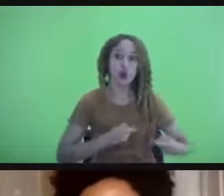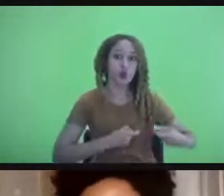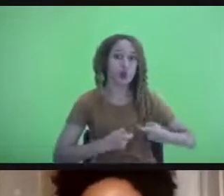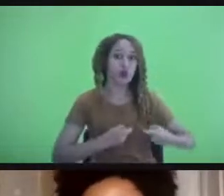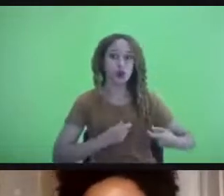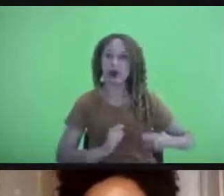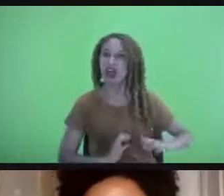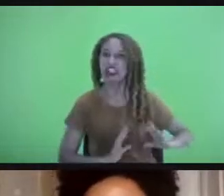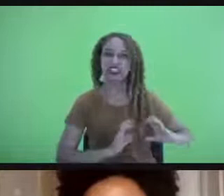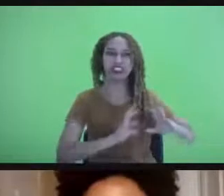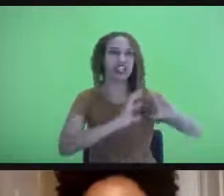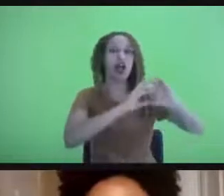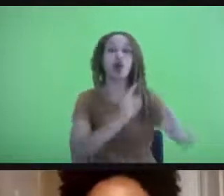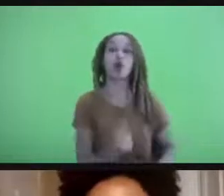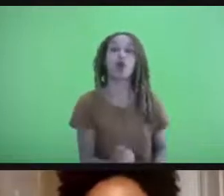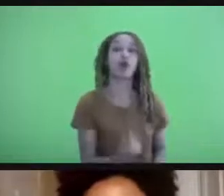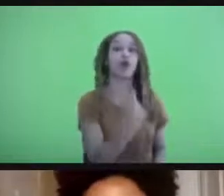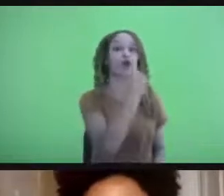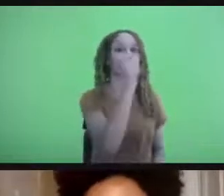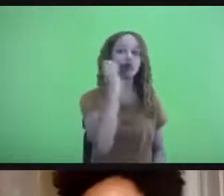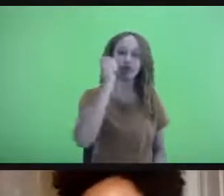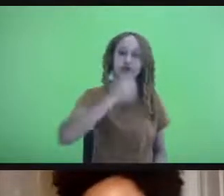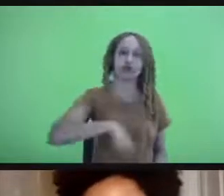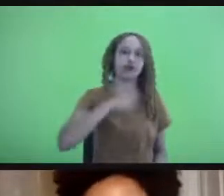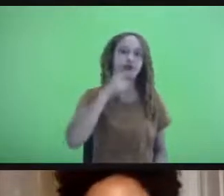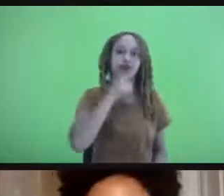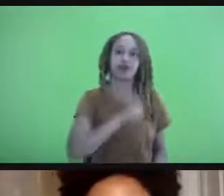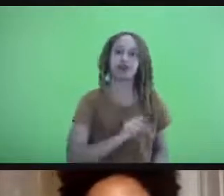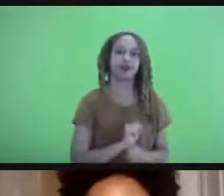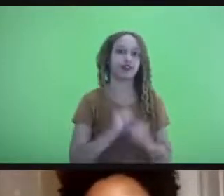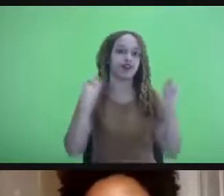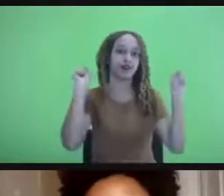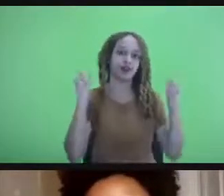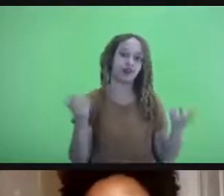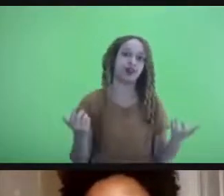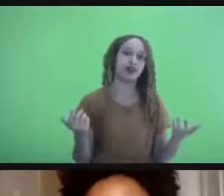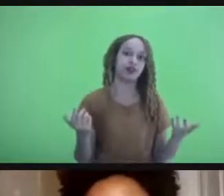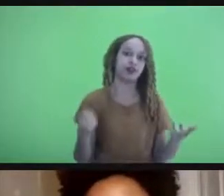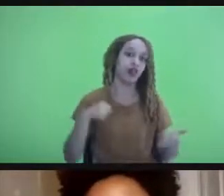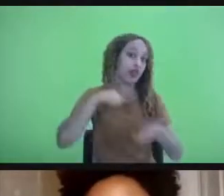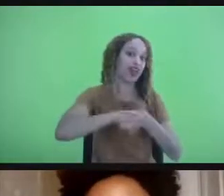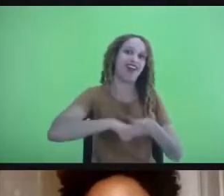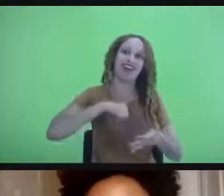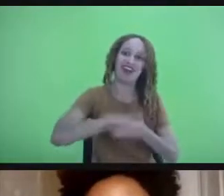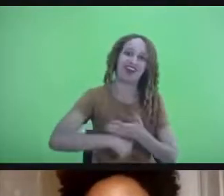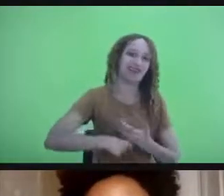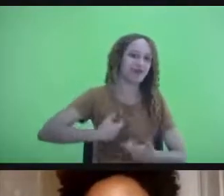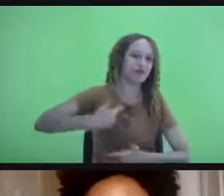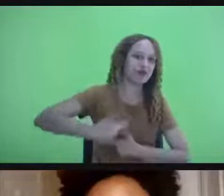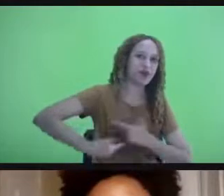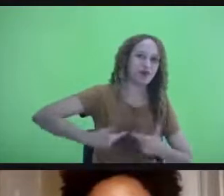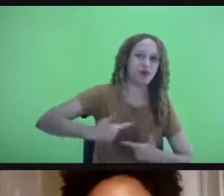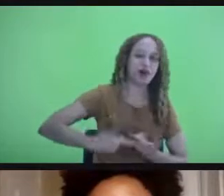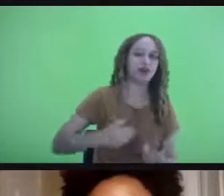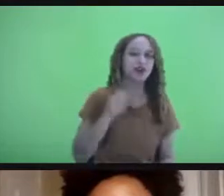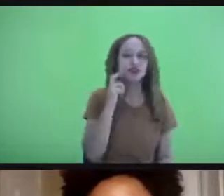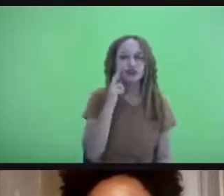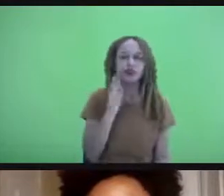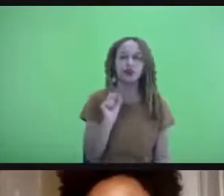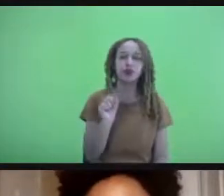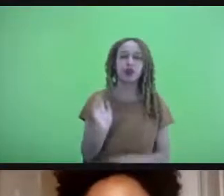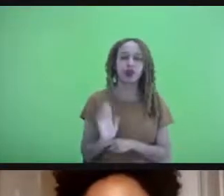combate, a única via era a luta, propriamente dita. Então, quando eu vejo, por exemplo, os vídeos antigos,